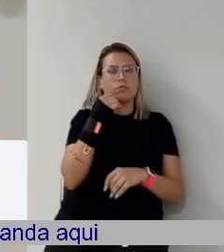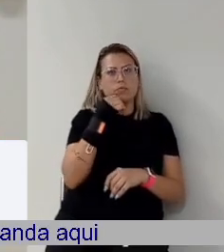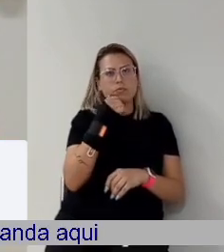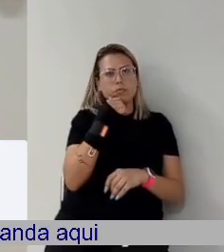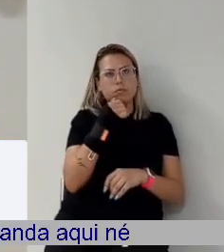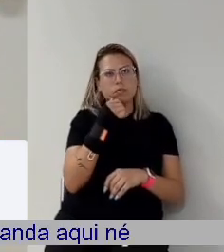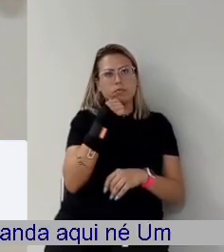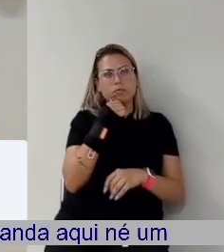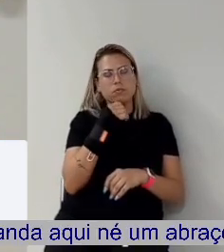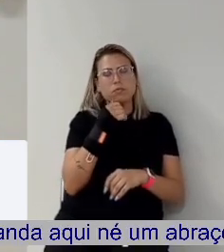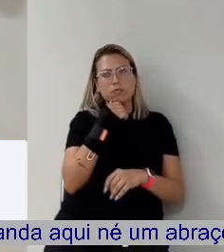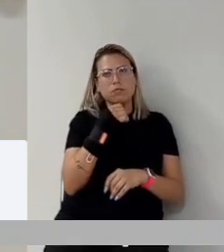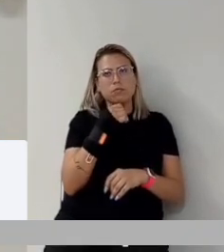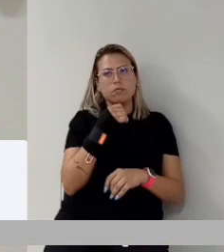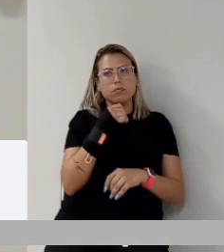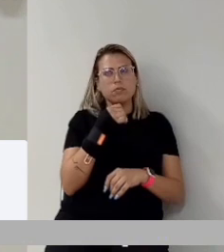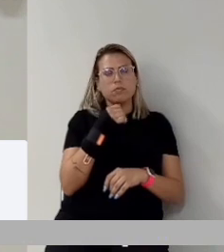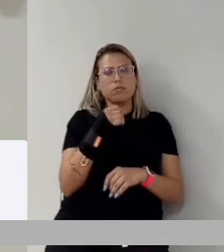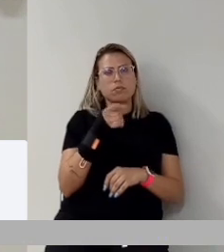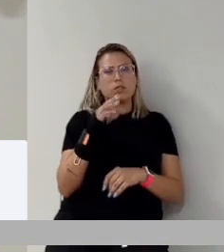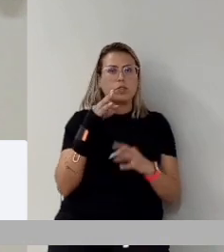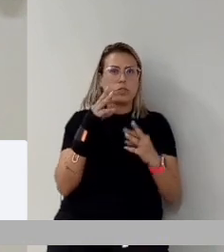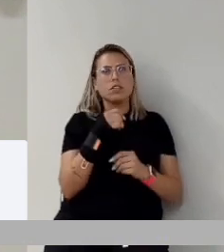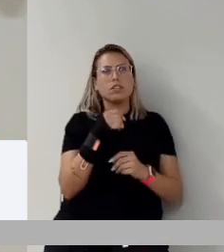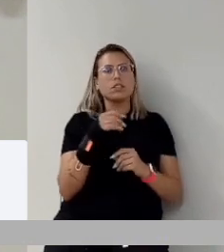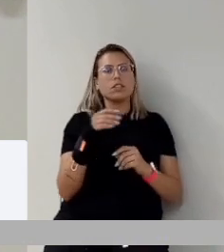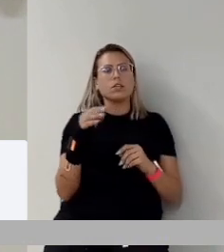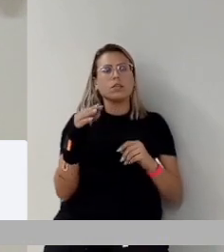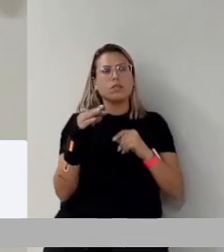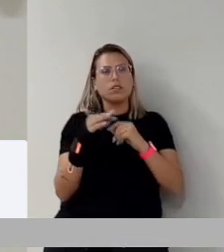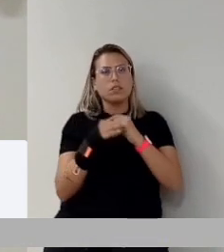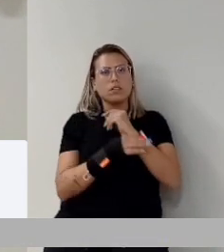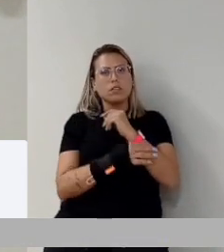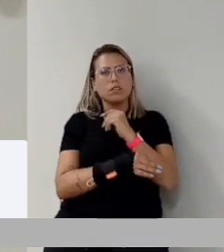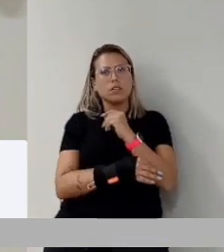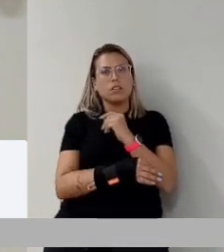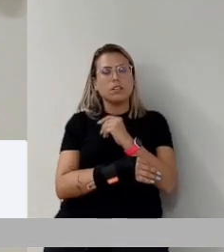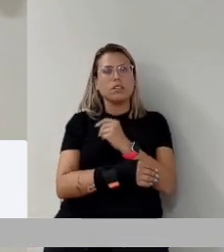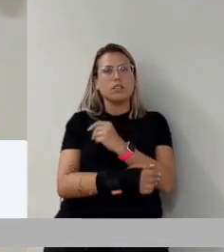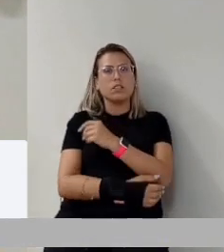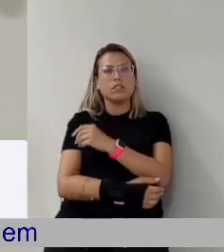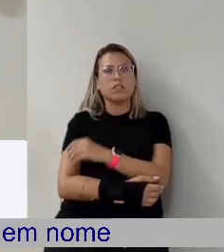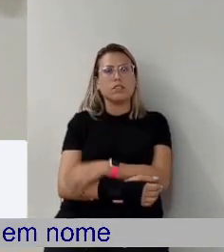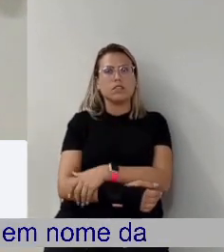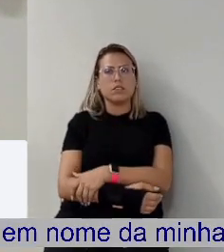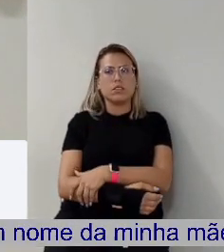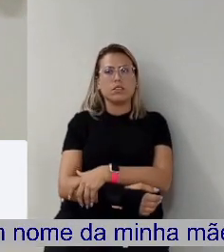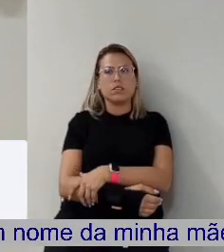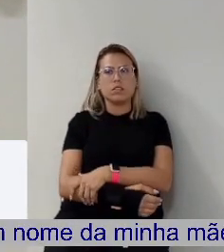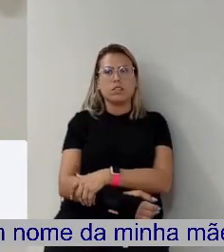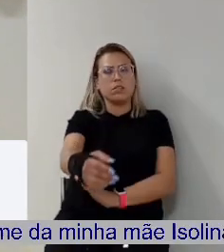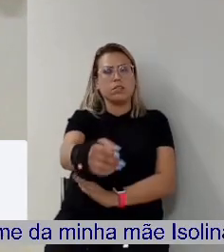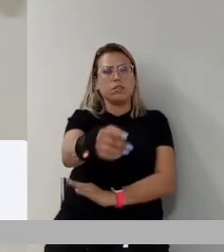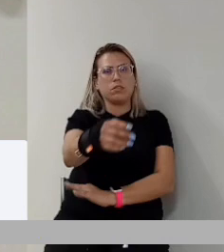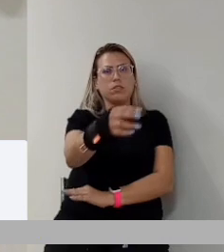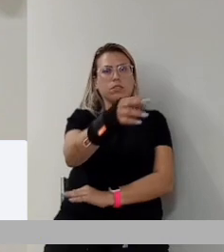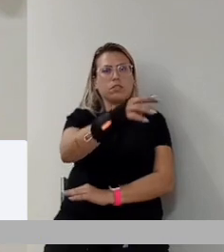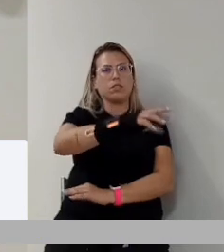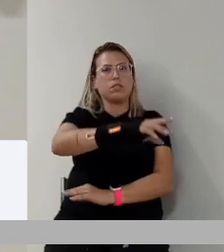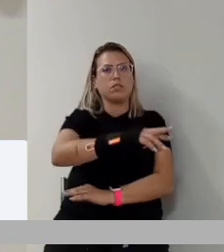né um abraço a todas as mulheres tabuleirense eu vou mandar aqui em nome da minha mãe isaulina da minha esposa